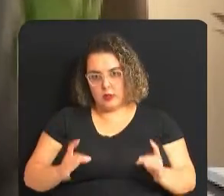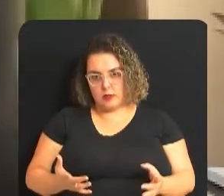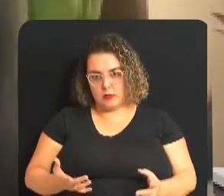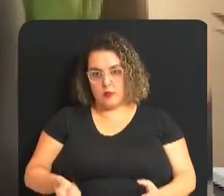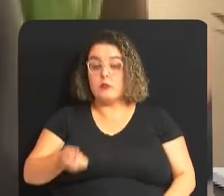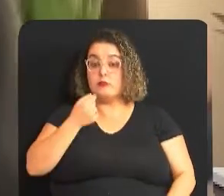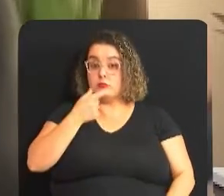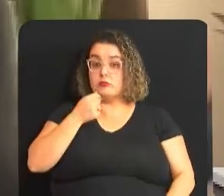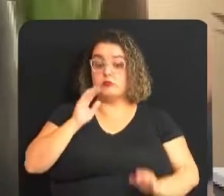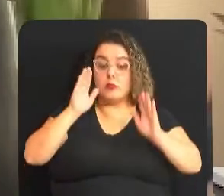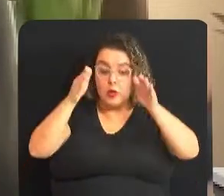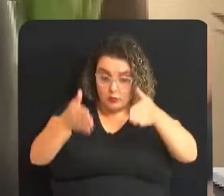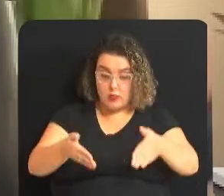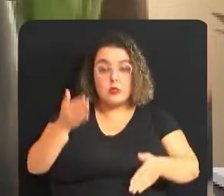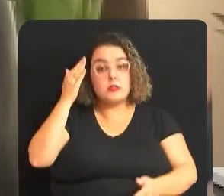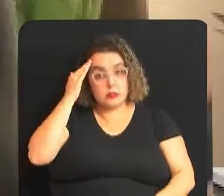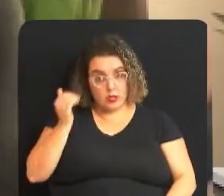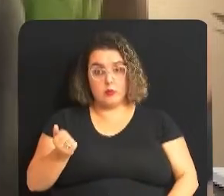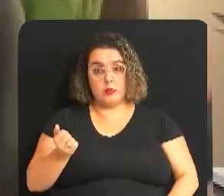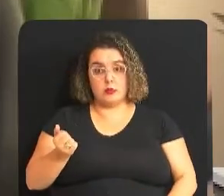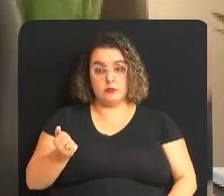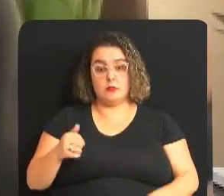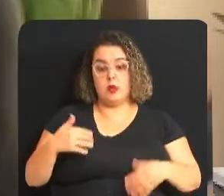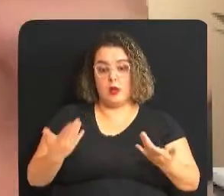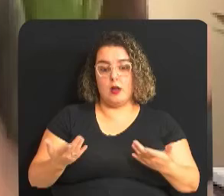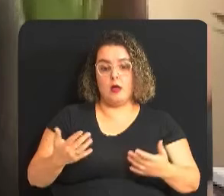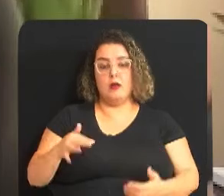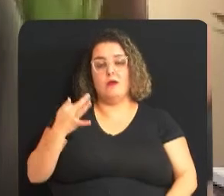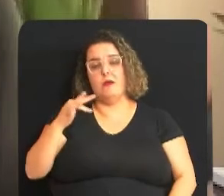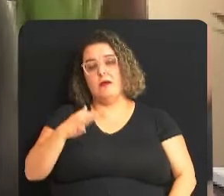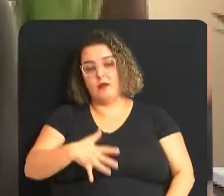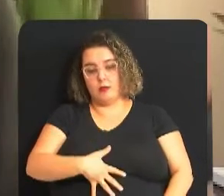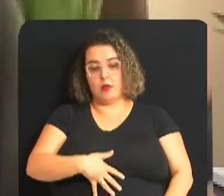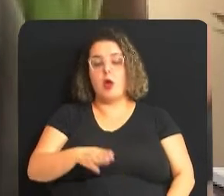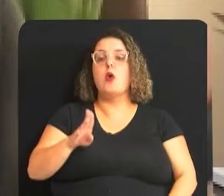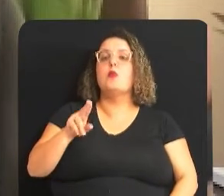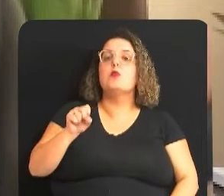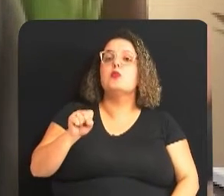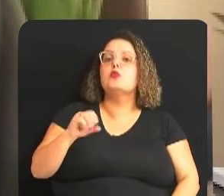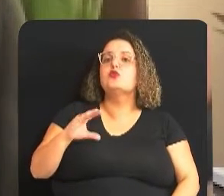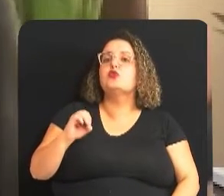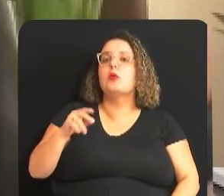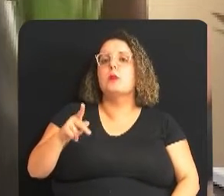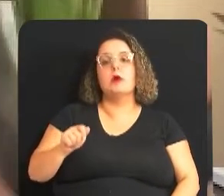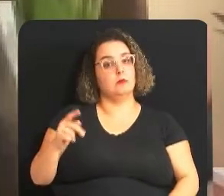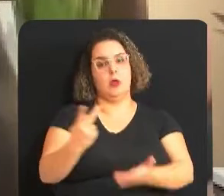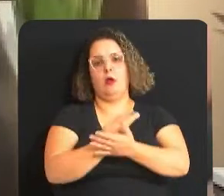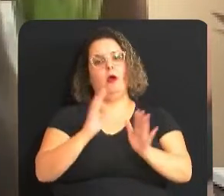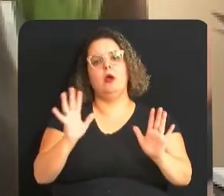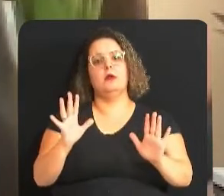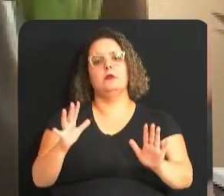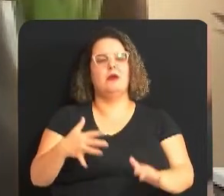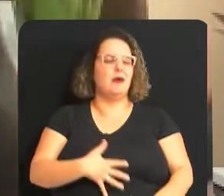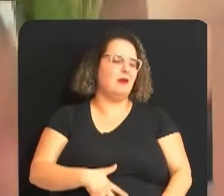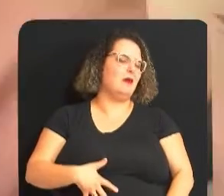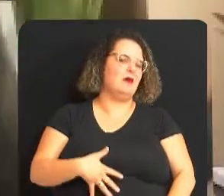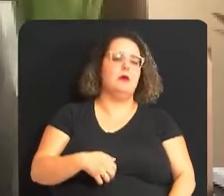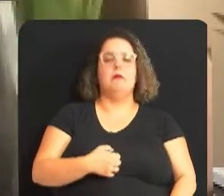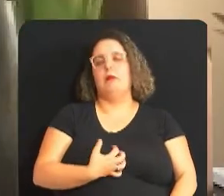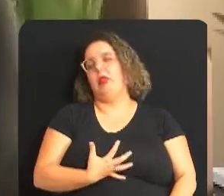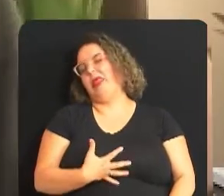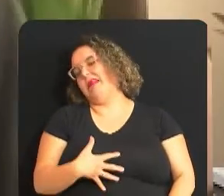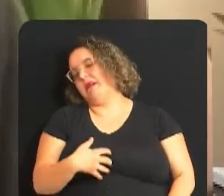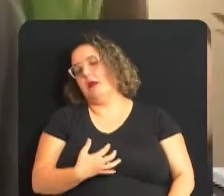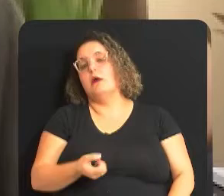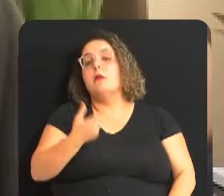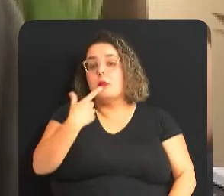remédio focando naquilo que ele sabe. Né? Ah, tá com dor de barriga, toma Buscopan, tá errado. Tá com enjoado, toma um remédio para o